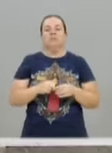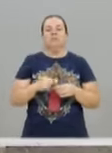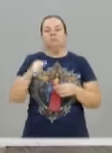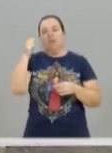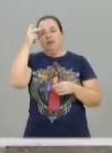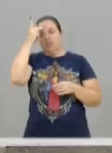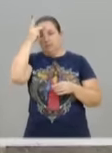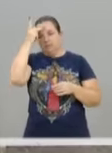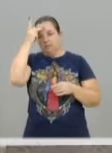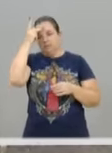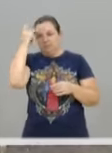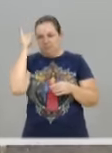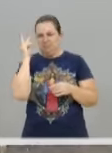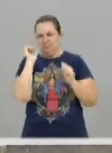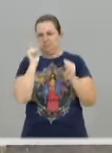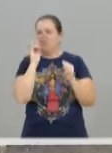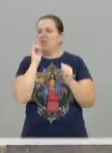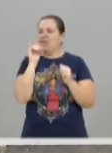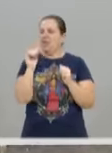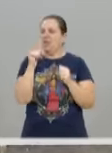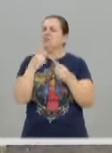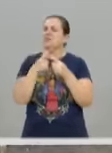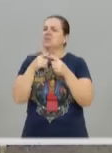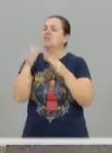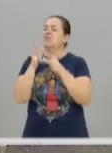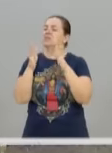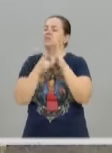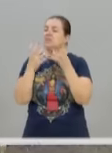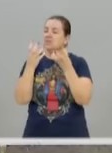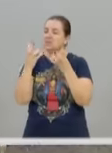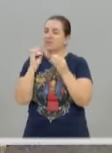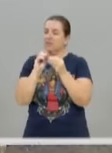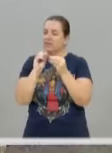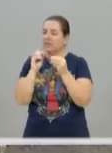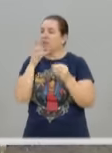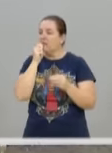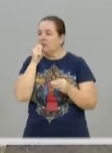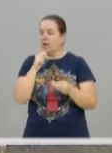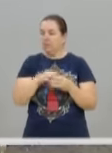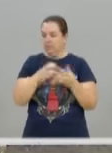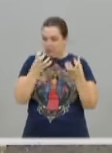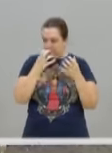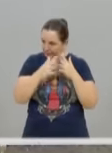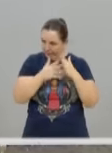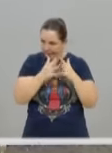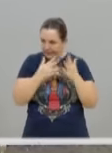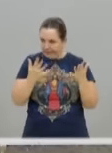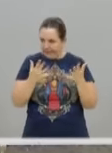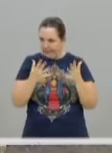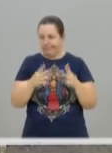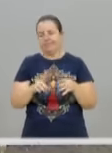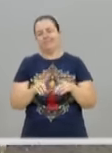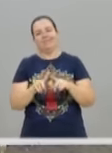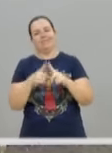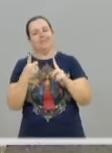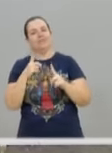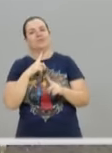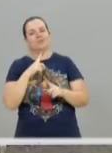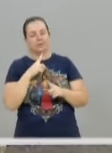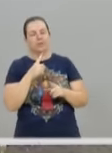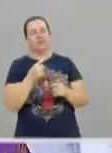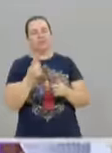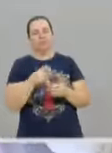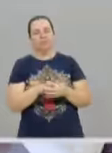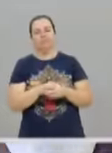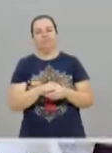cura em outros dias por que que tinha que ser no sábado ele queria confusão né tinha um motivo porque